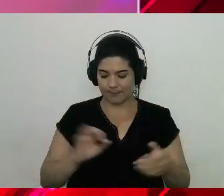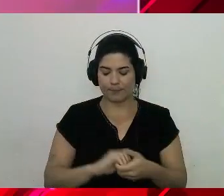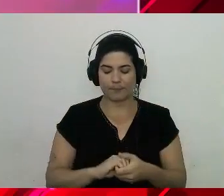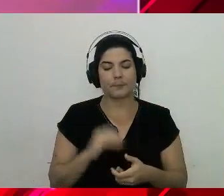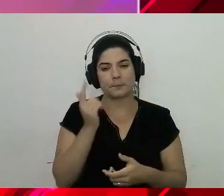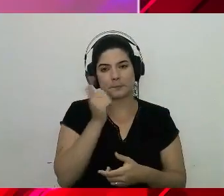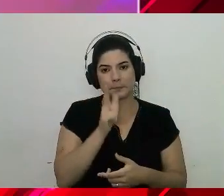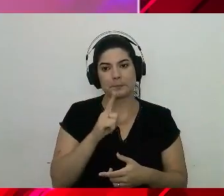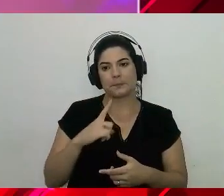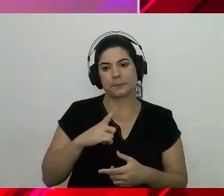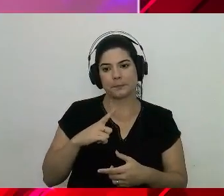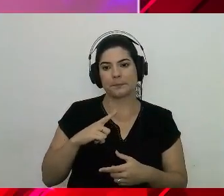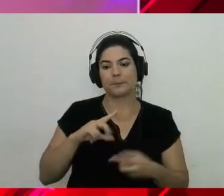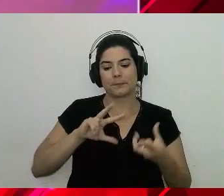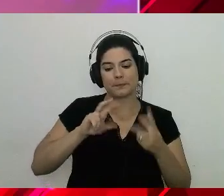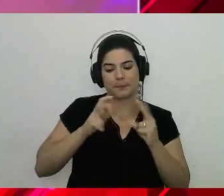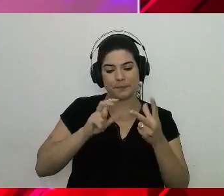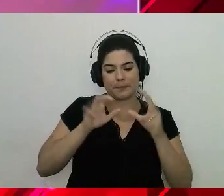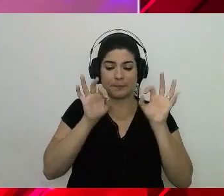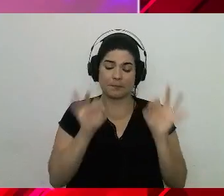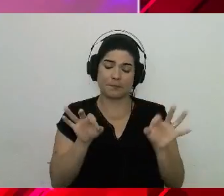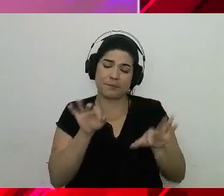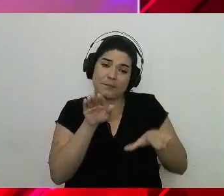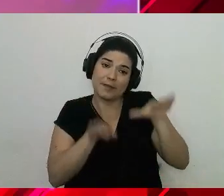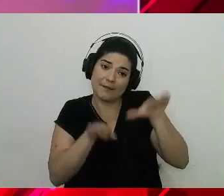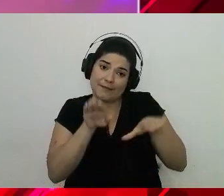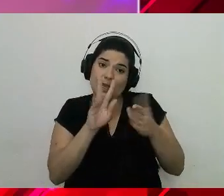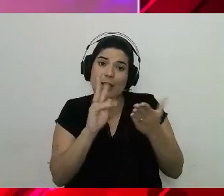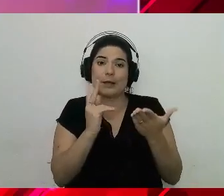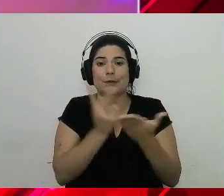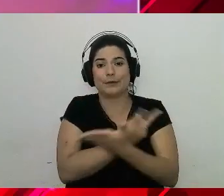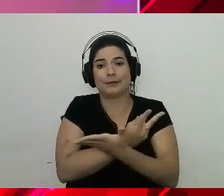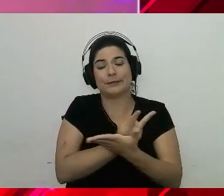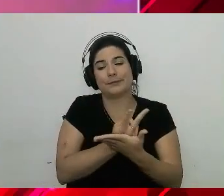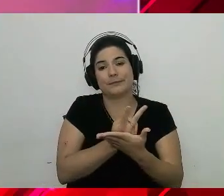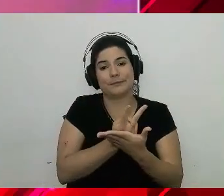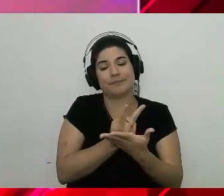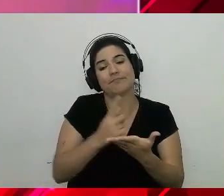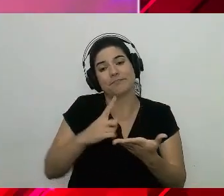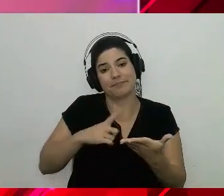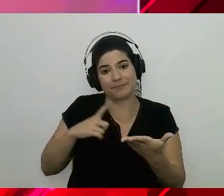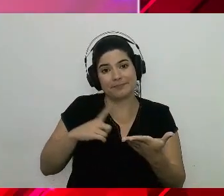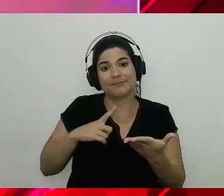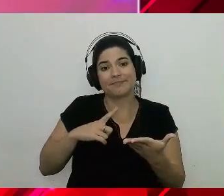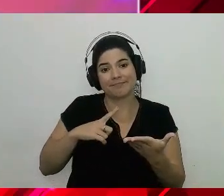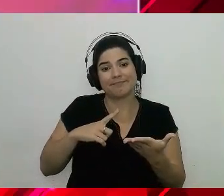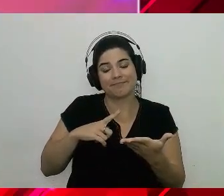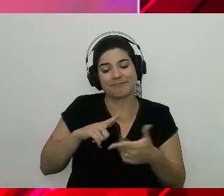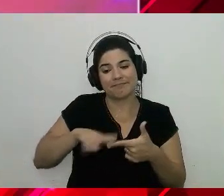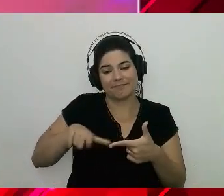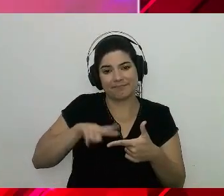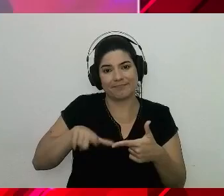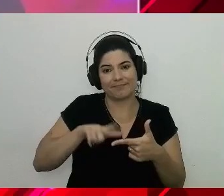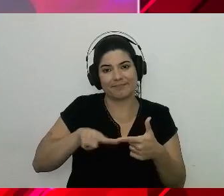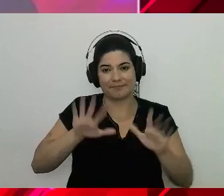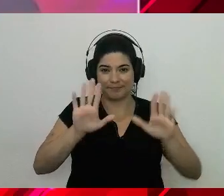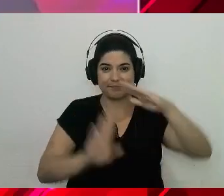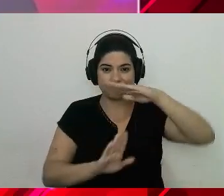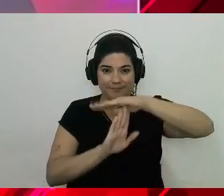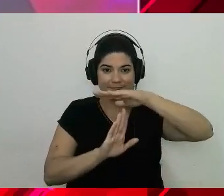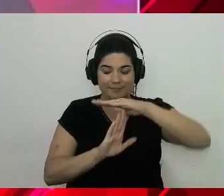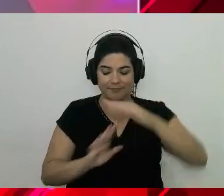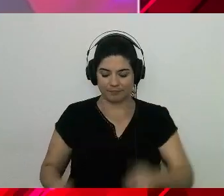TDC correto, e às vezes acontece de ter alguma coisa. Só um momento.